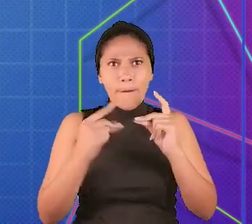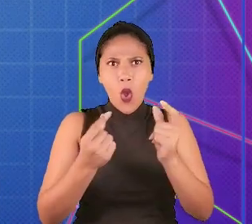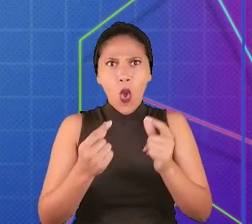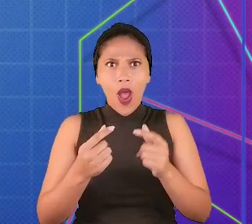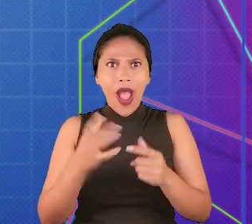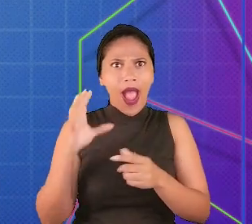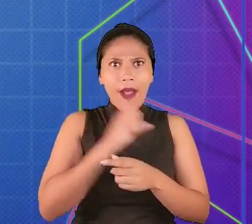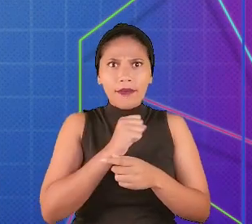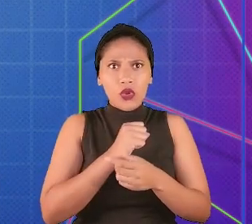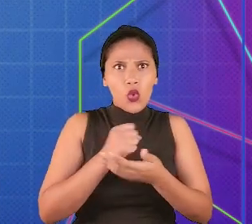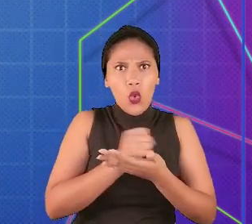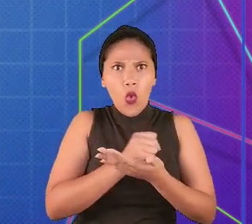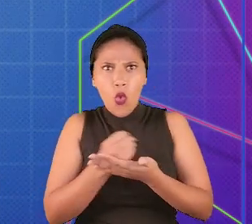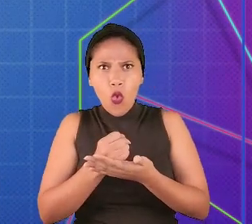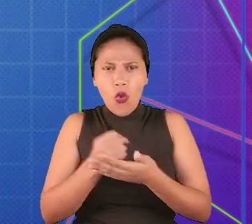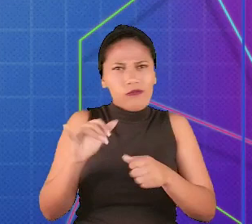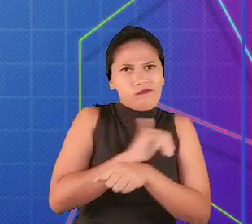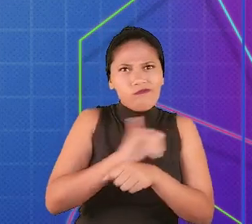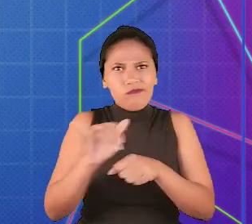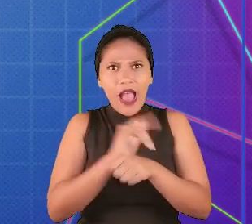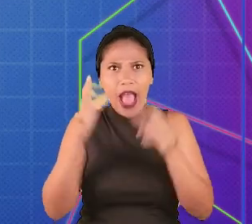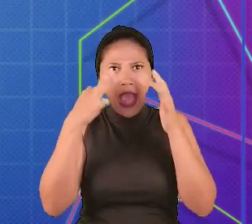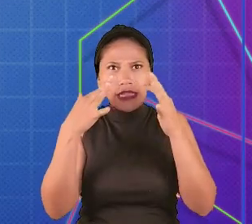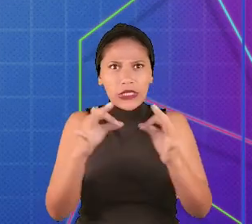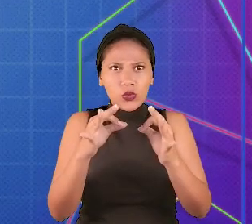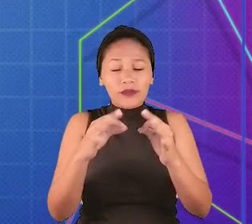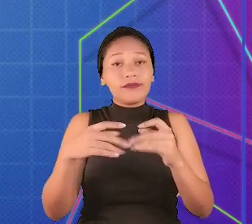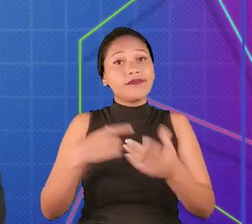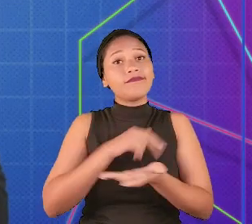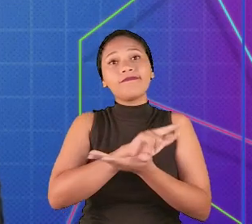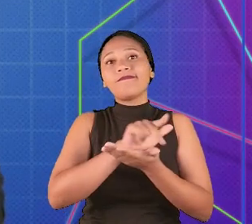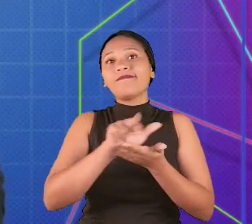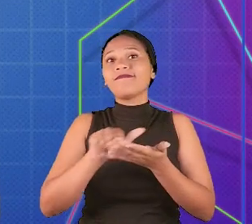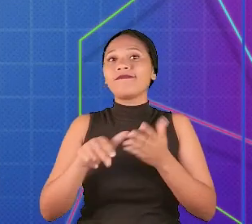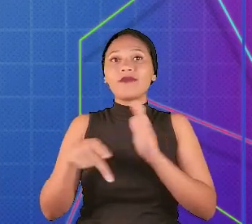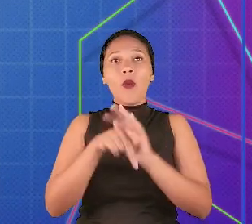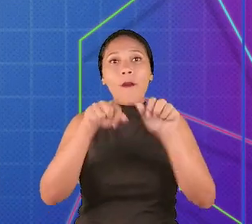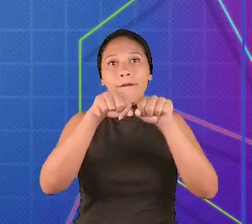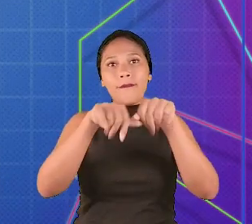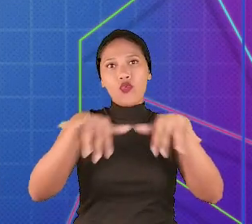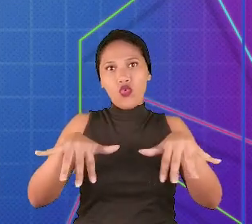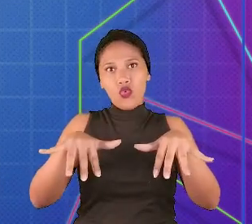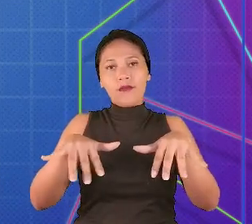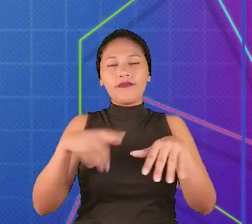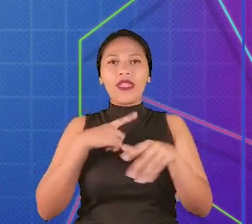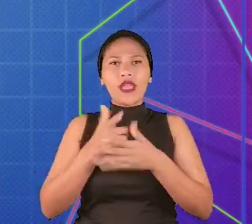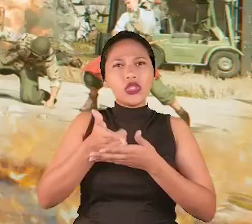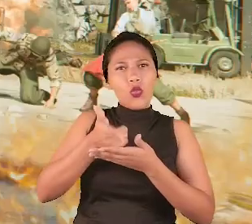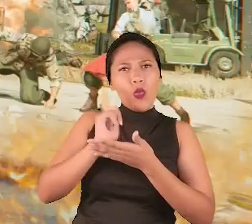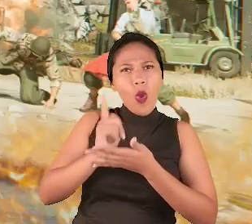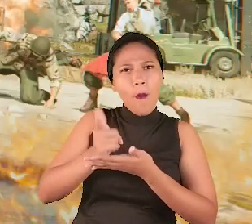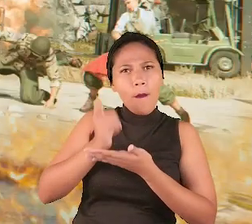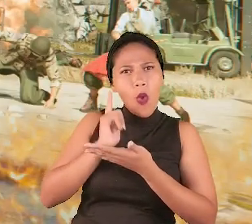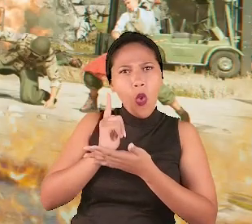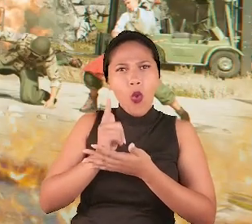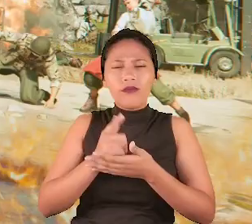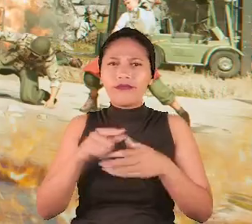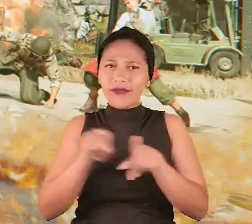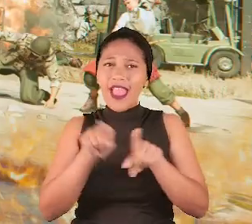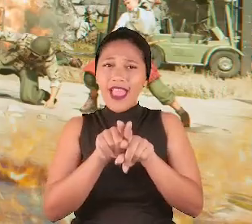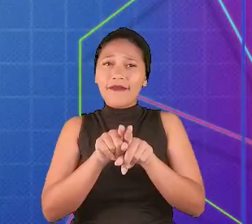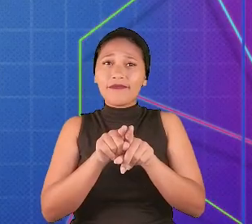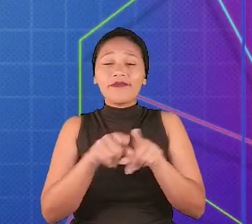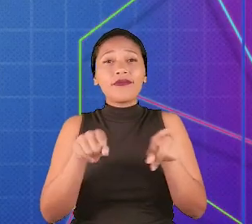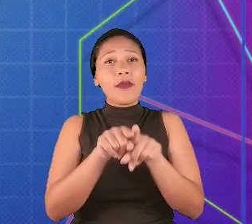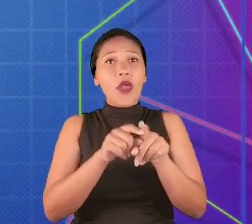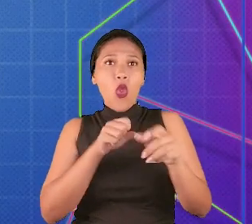rápido, coordenação, agilidade e atenção. Existem inúmeros subgêneros dele. Jogos de tiro, como Call of Duty e